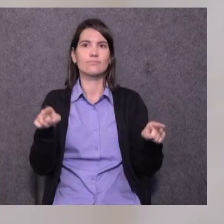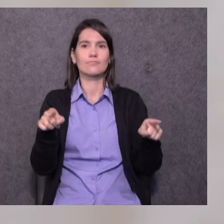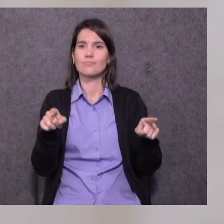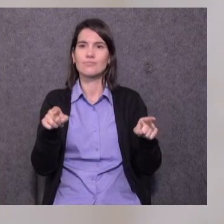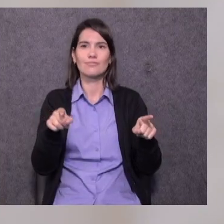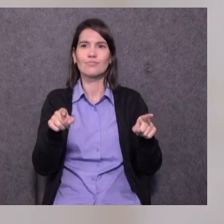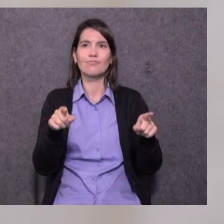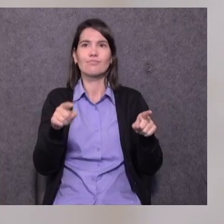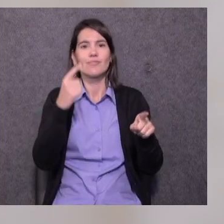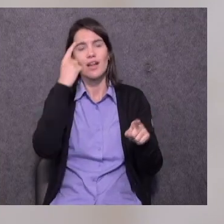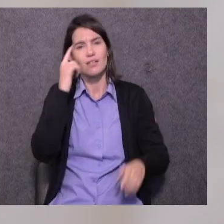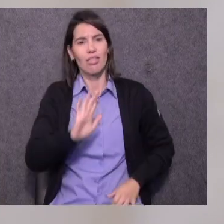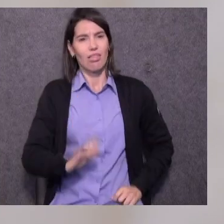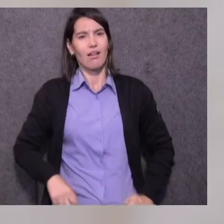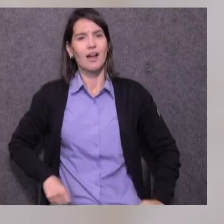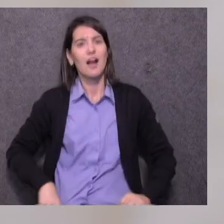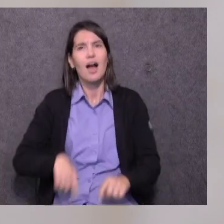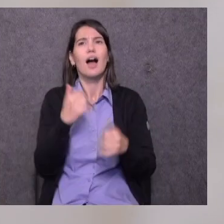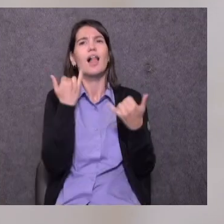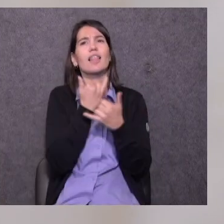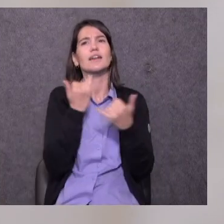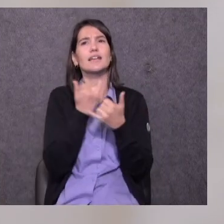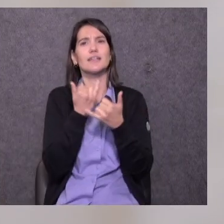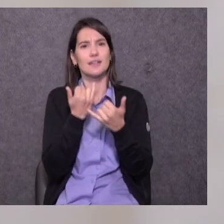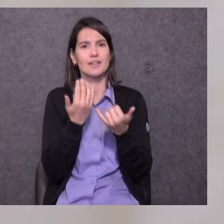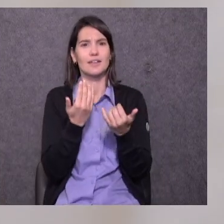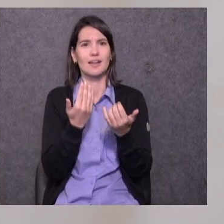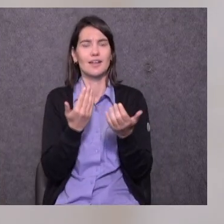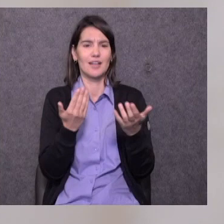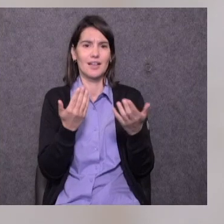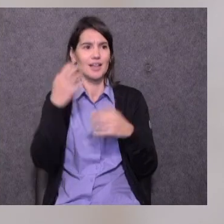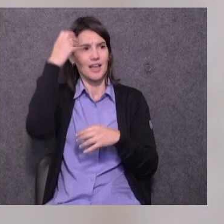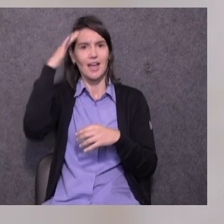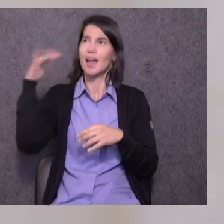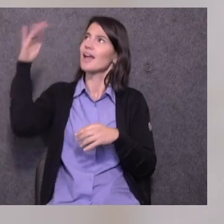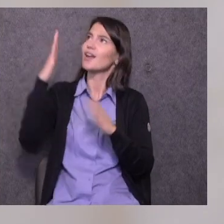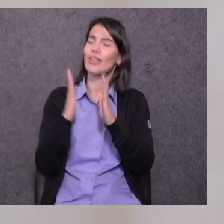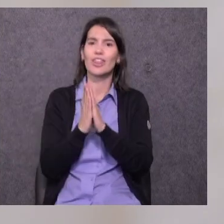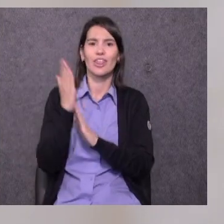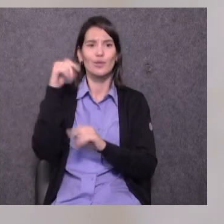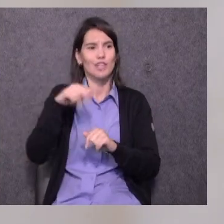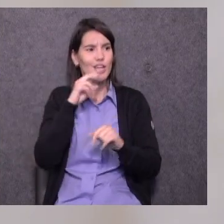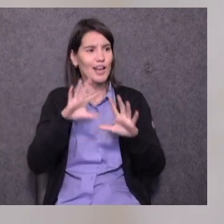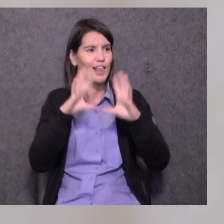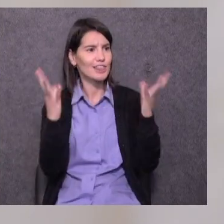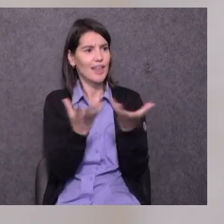esta alegria de plantar assim o reino de Deus nesta terra. Como mãe